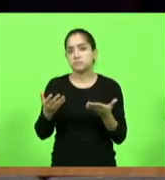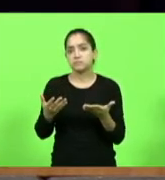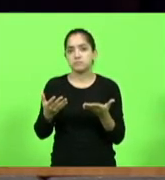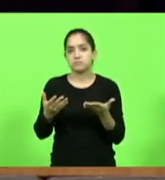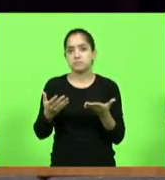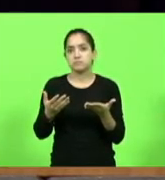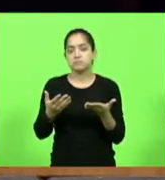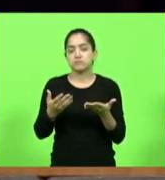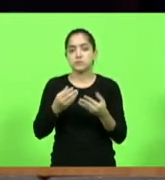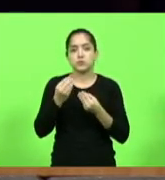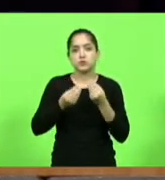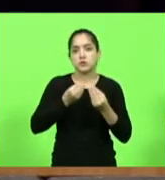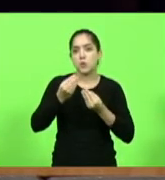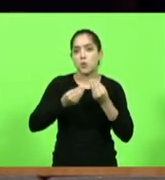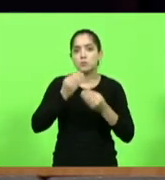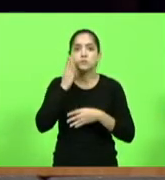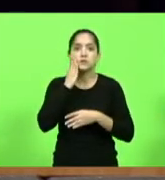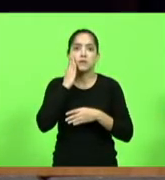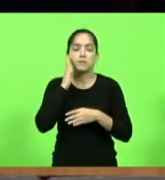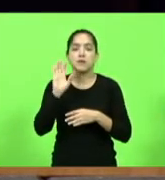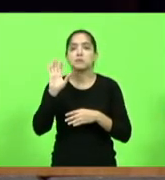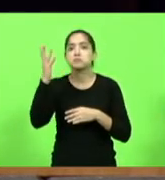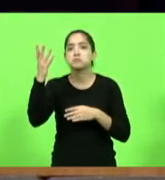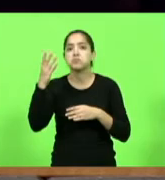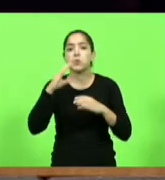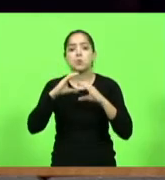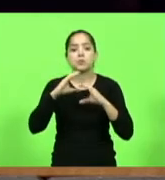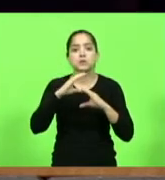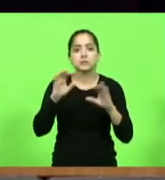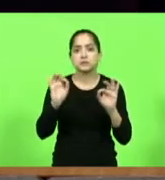não havia nenhuma comunicação